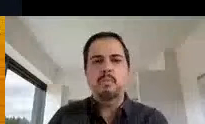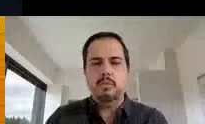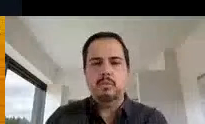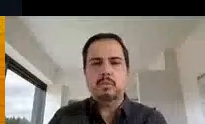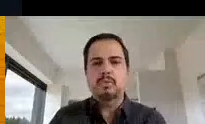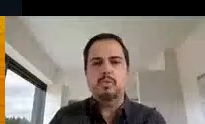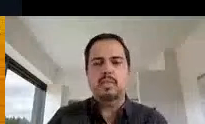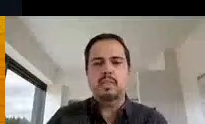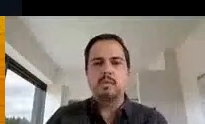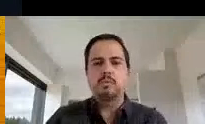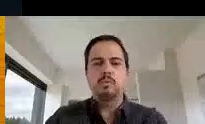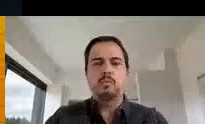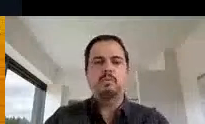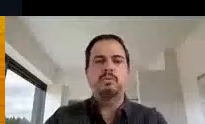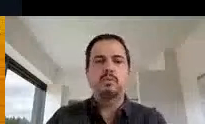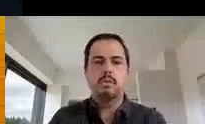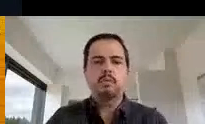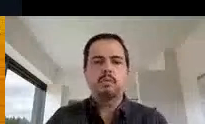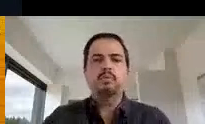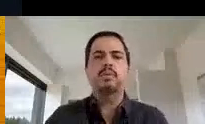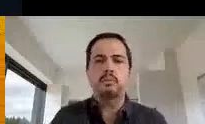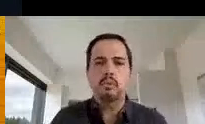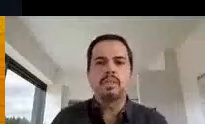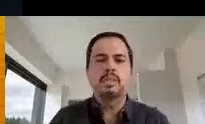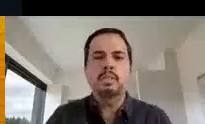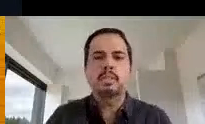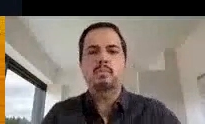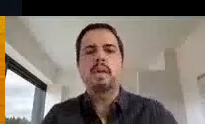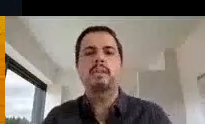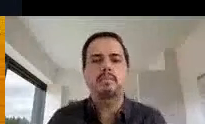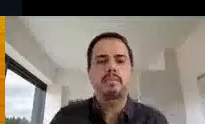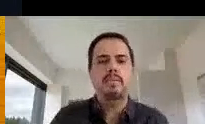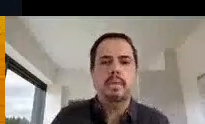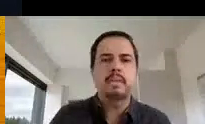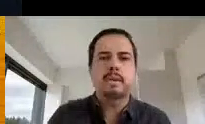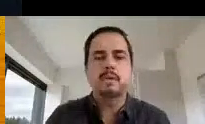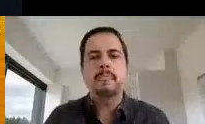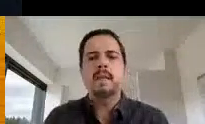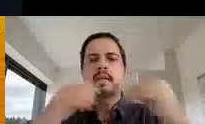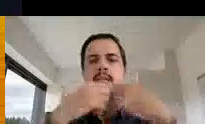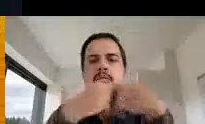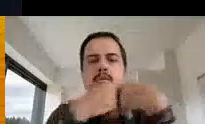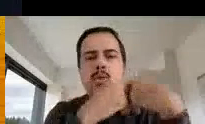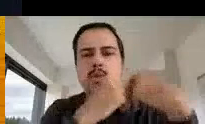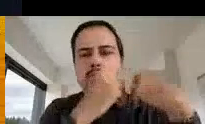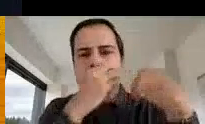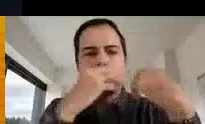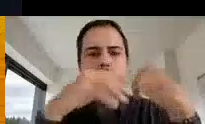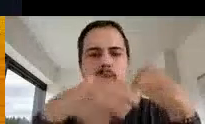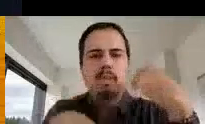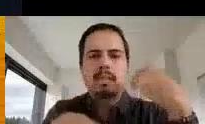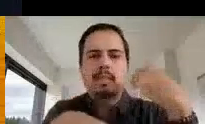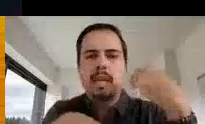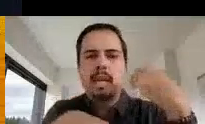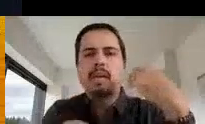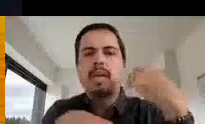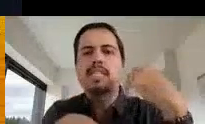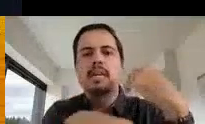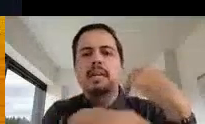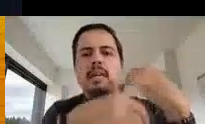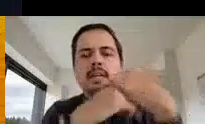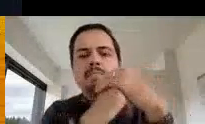minimamente fazer o básico para sustentá-lo como um profissional, como um professor de ensino médio, ensino fundamental. Então, toma cuidado com isso.